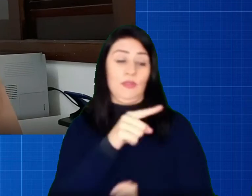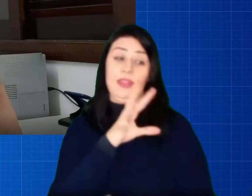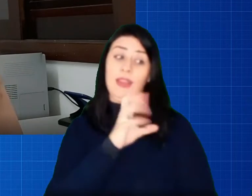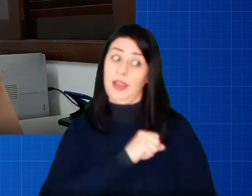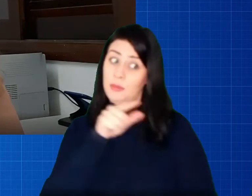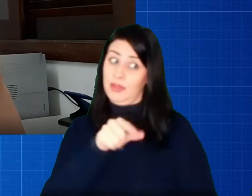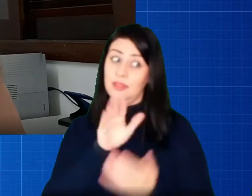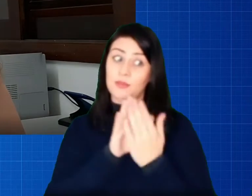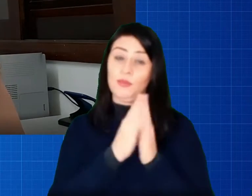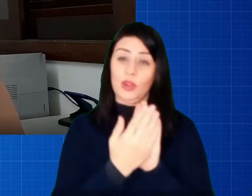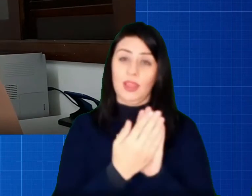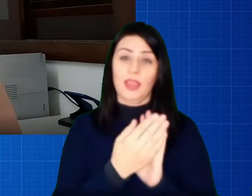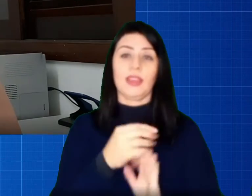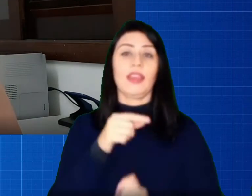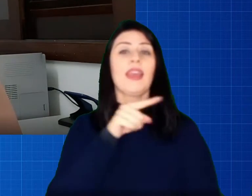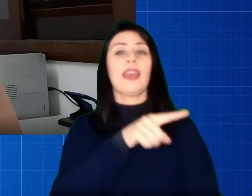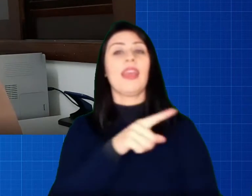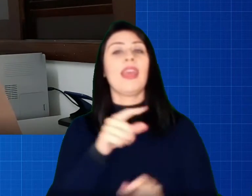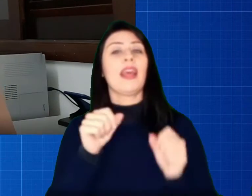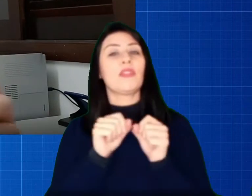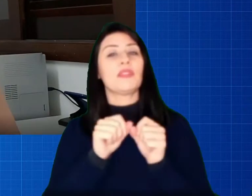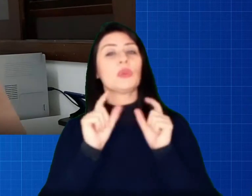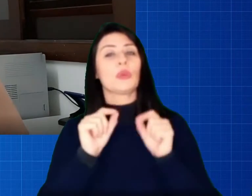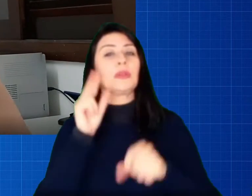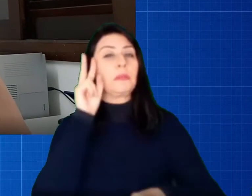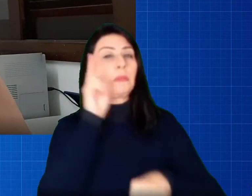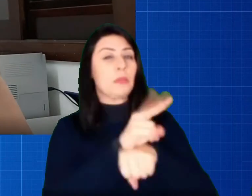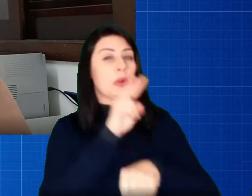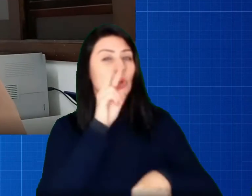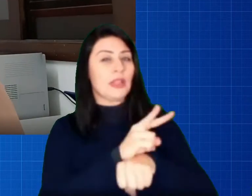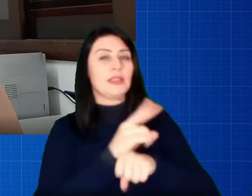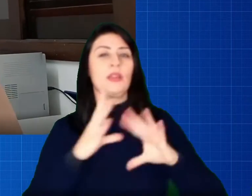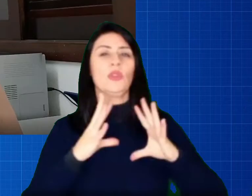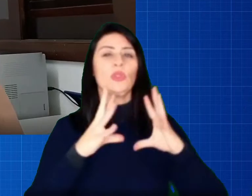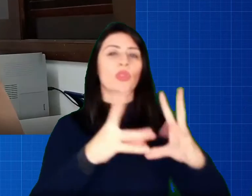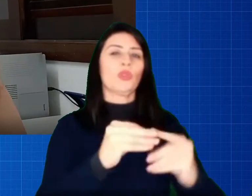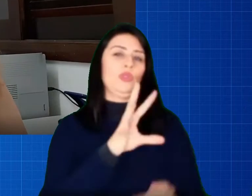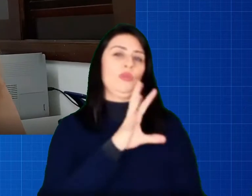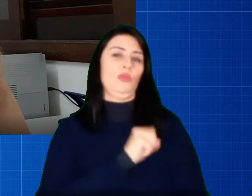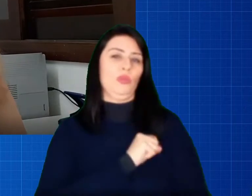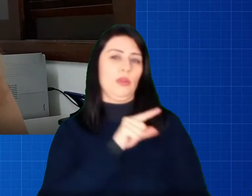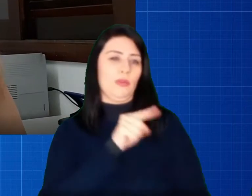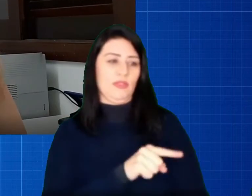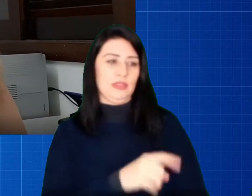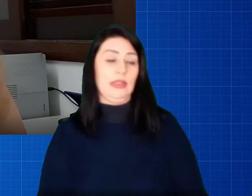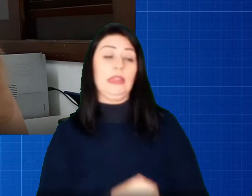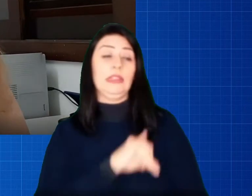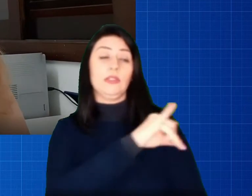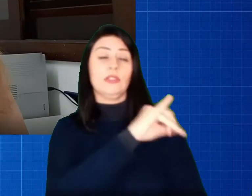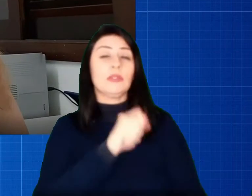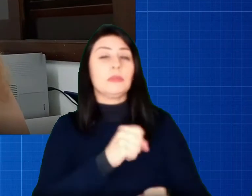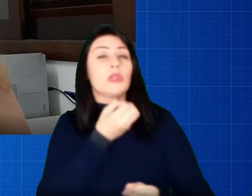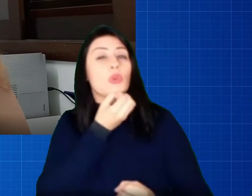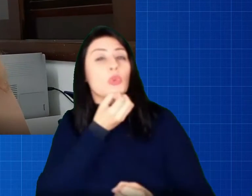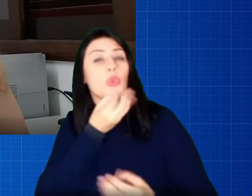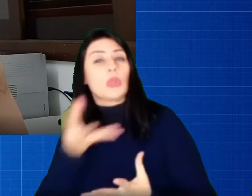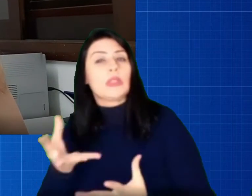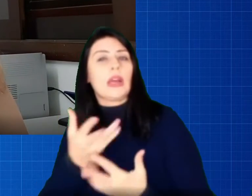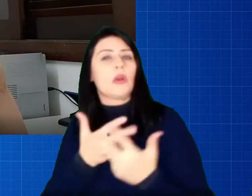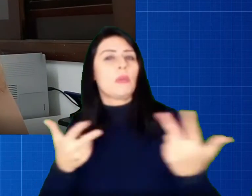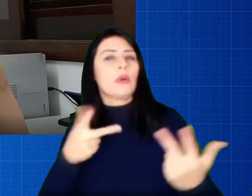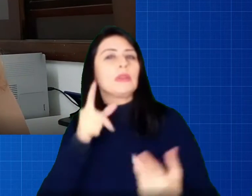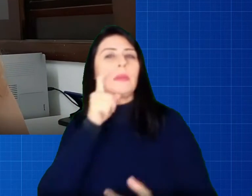você sabia que quando você está com ela, já que você ama muito essa boneca, ela vai fazer um escudo de proteção com todo mundo que você ama